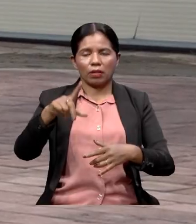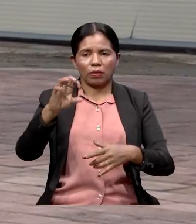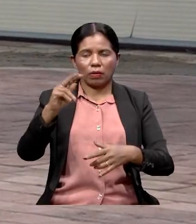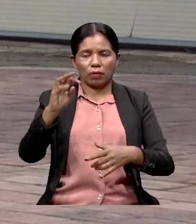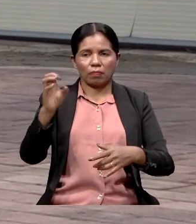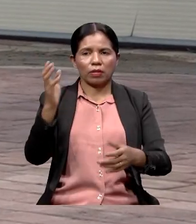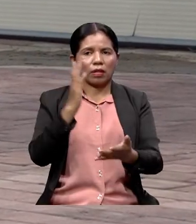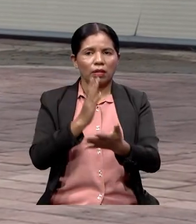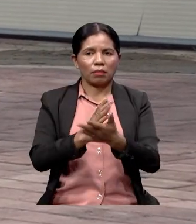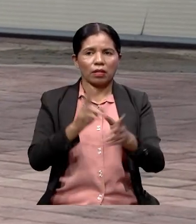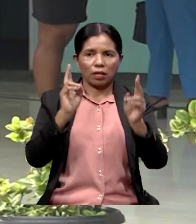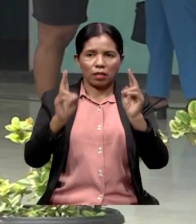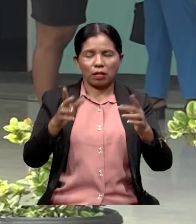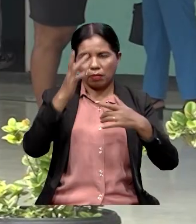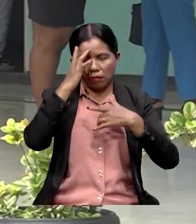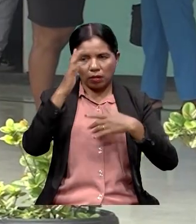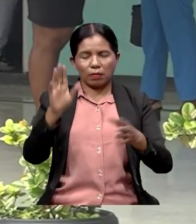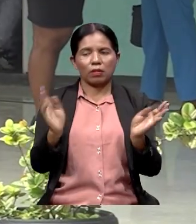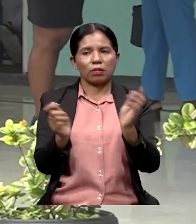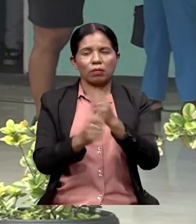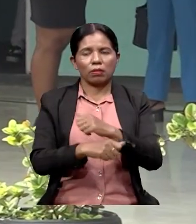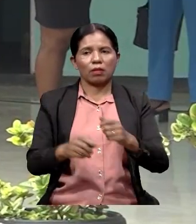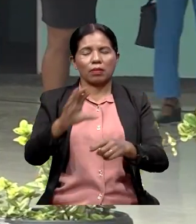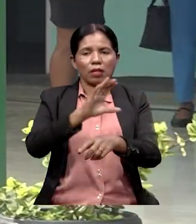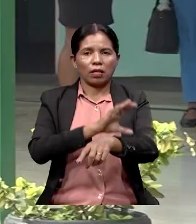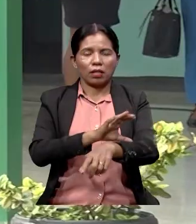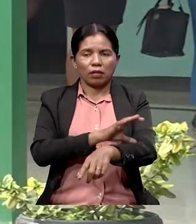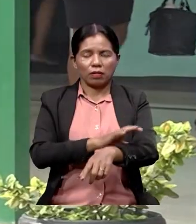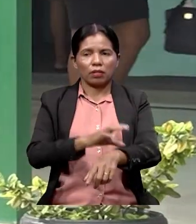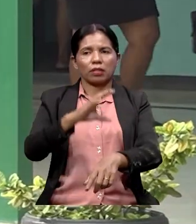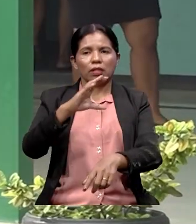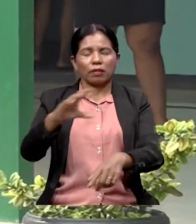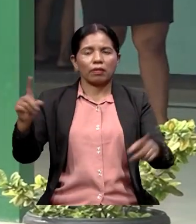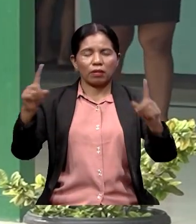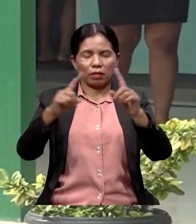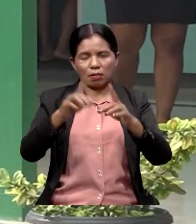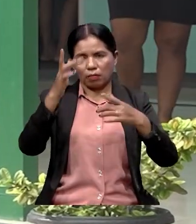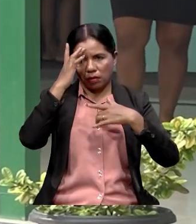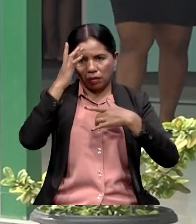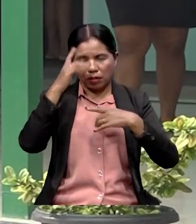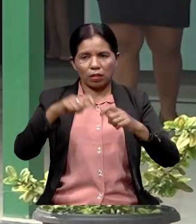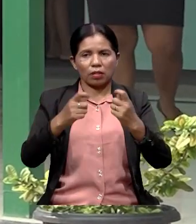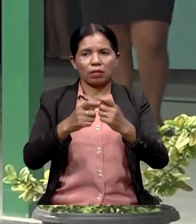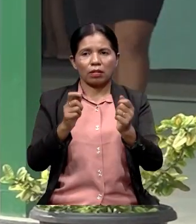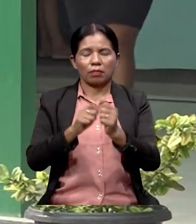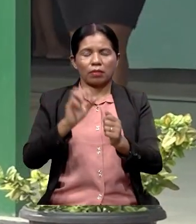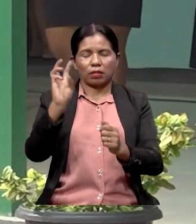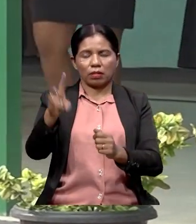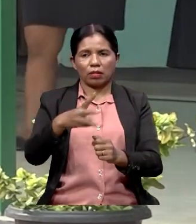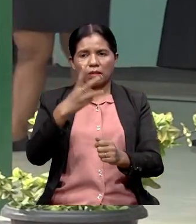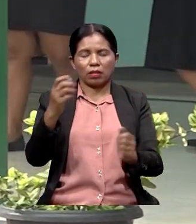halo prevenção antes vírus ne nakfila ba cancro cervix, tamba vírus papiloma humano ne tipo sanluresinen